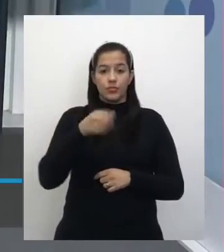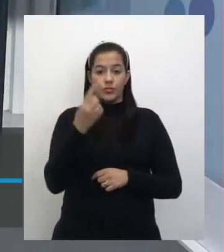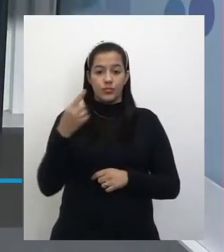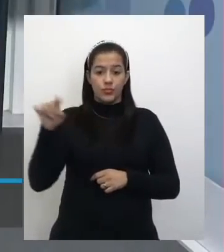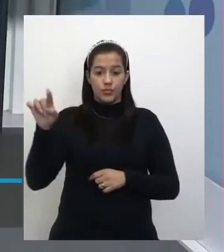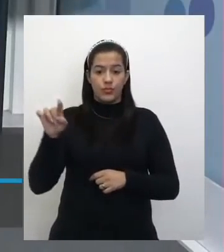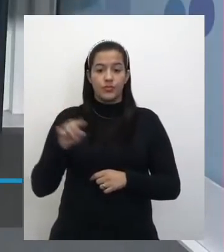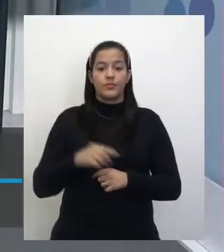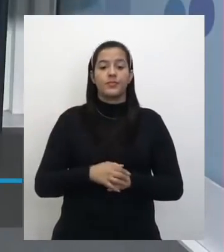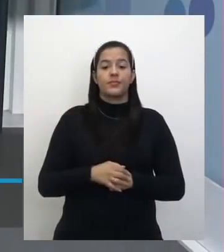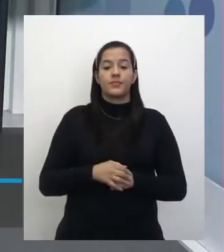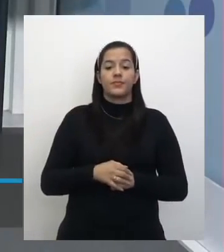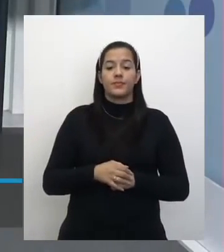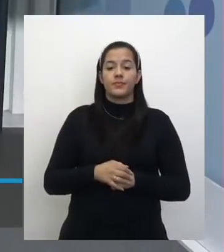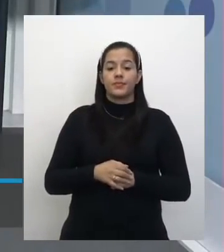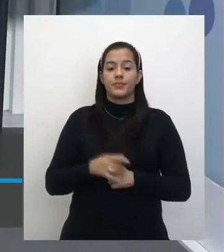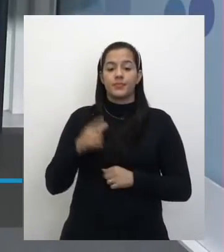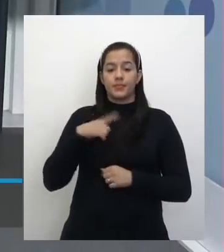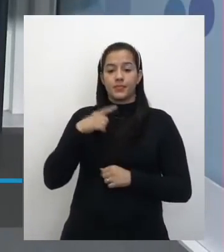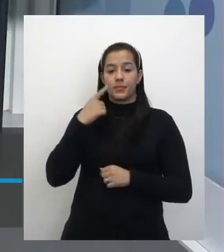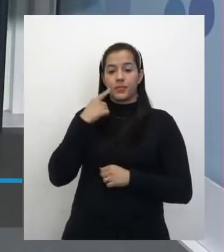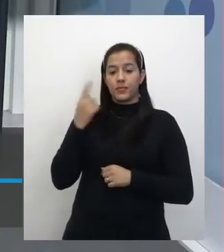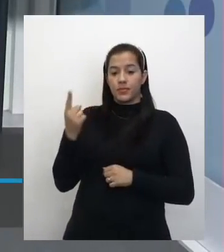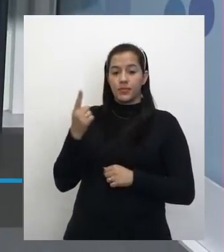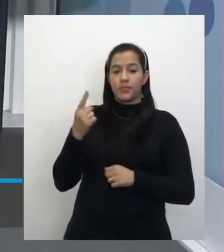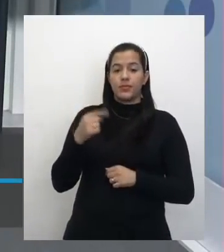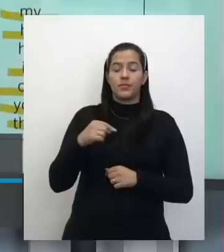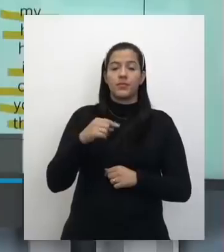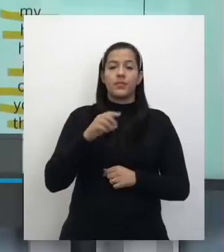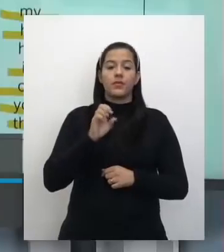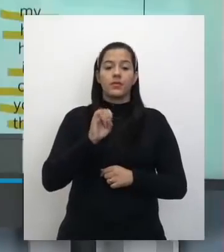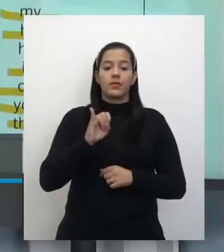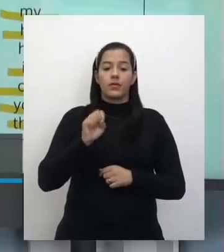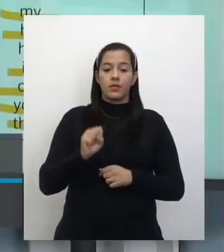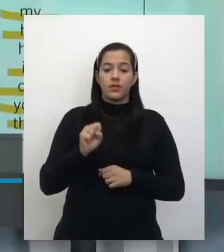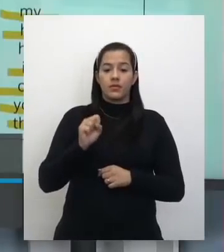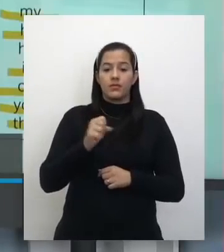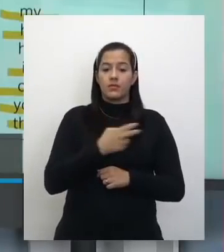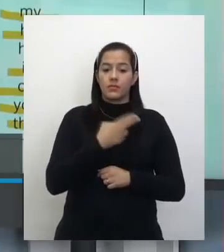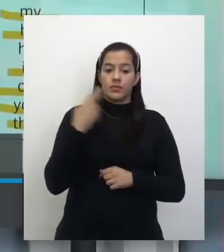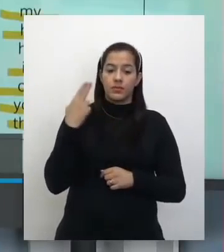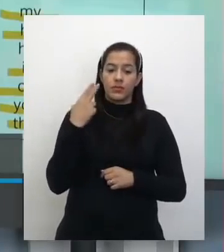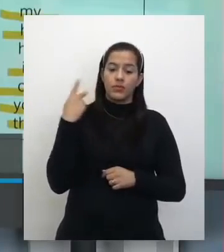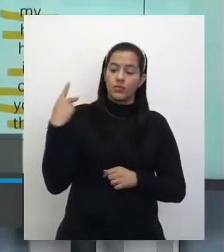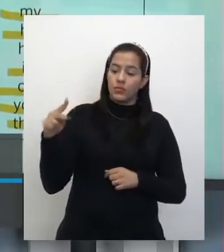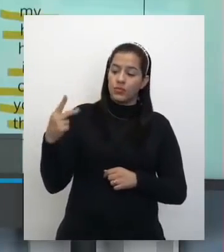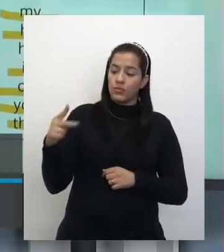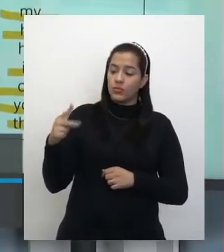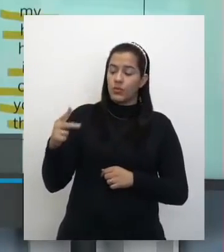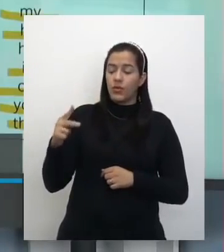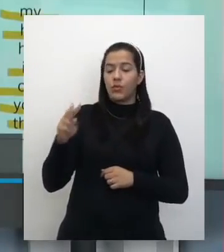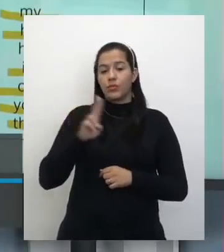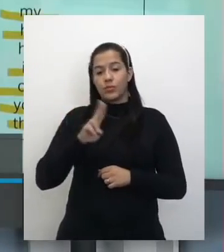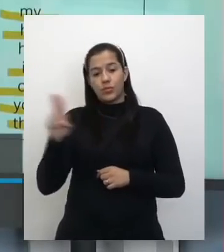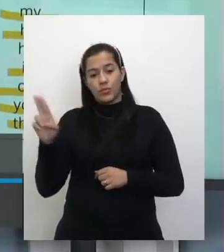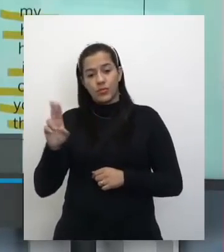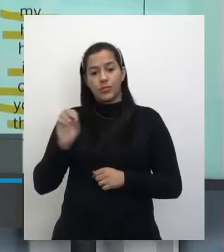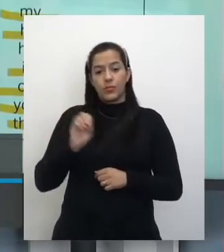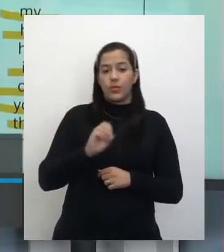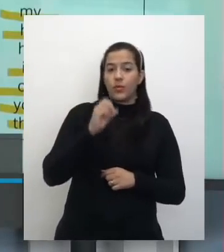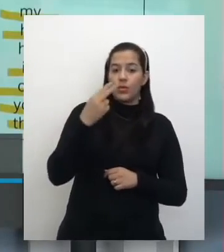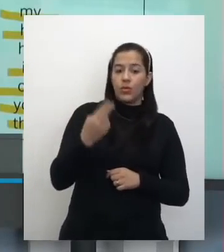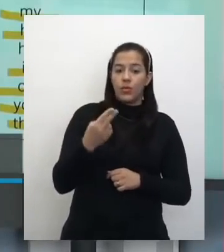this is my friend He is name is João a gente pode trazer como seu nome é João o nome dele é João